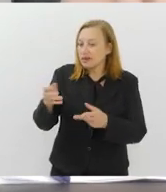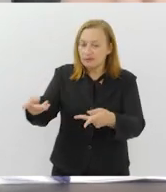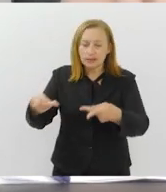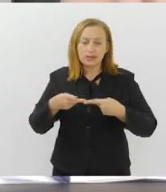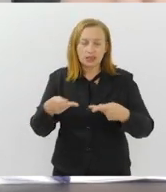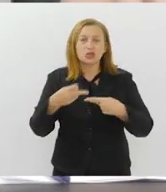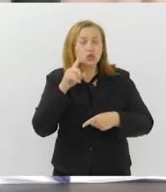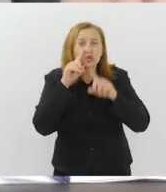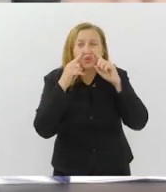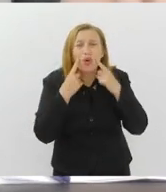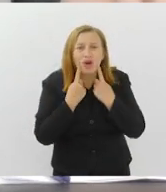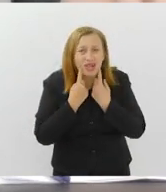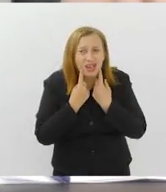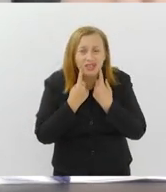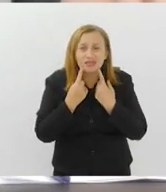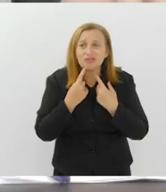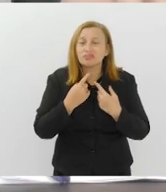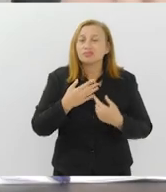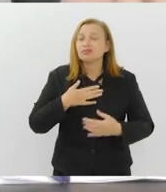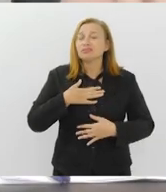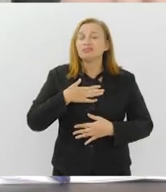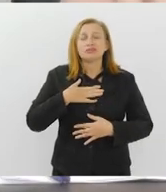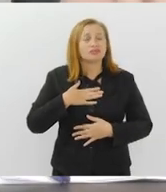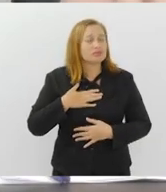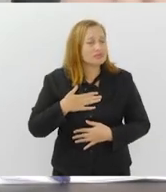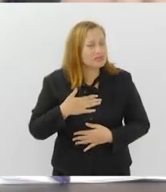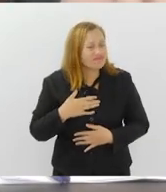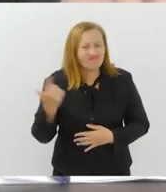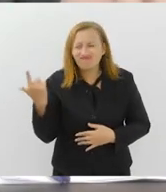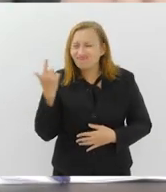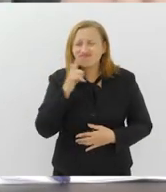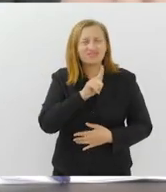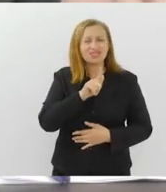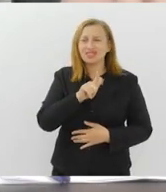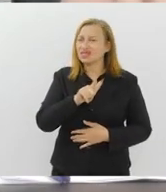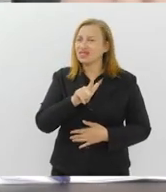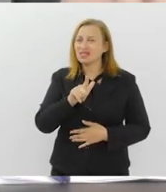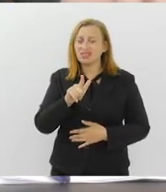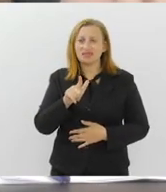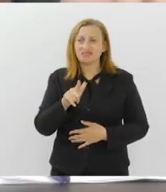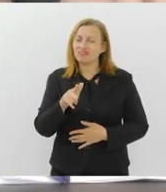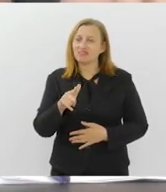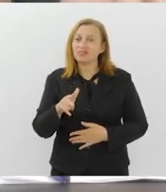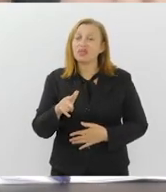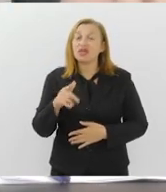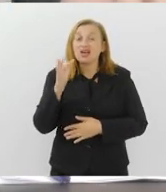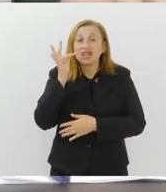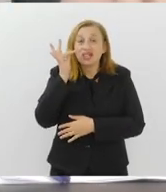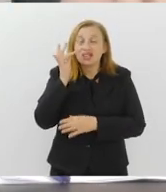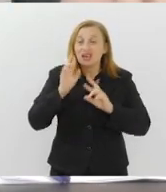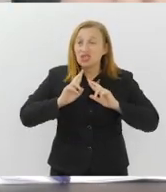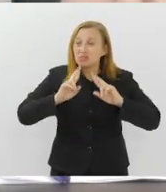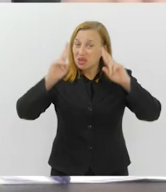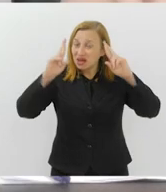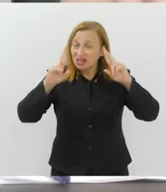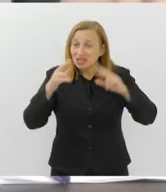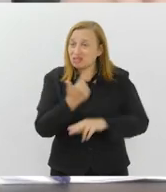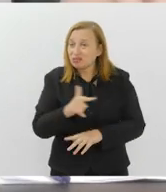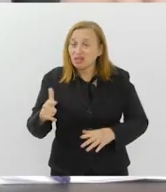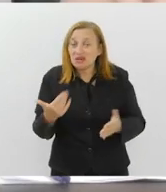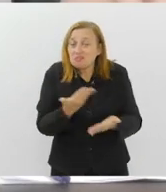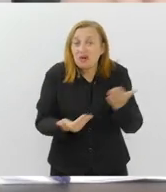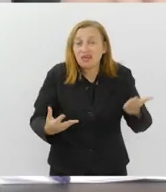chorando, sem respirar quase, sem esperança. E alguém que perde a esperança, perde o sentido da